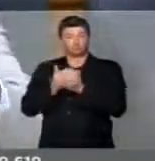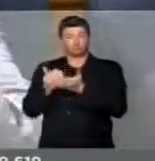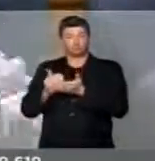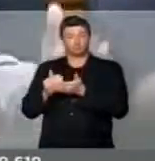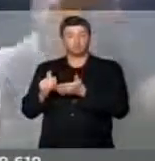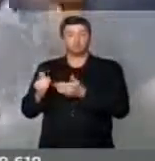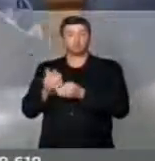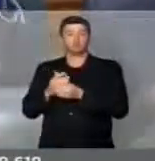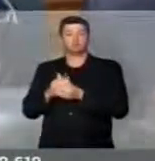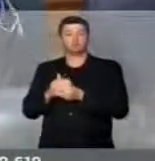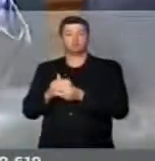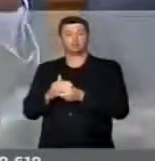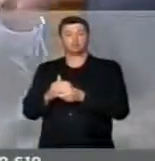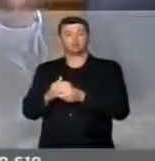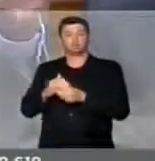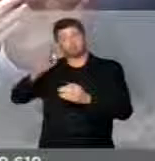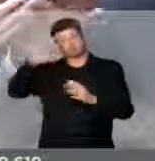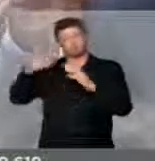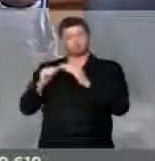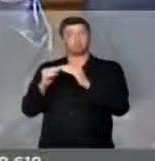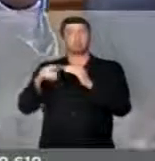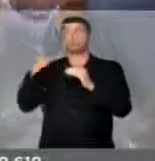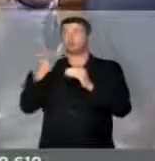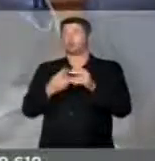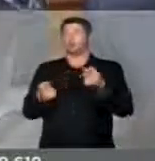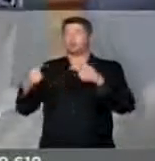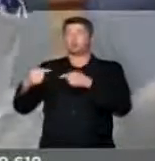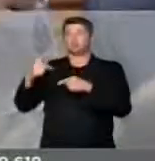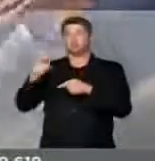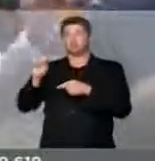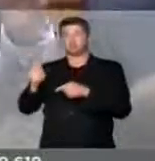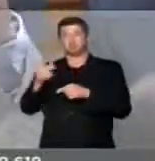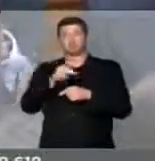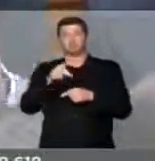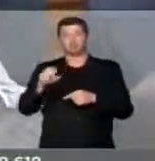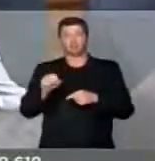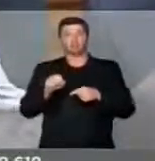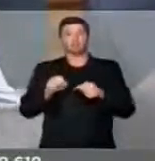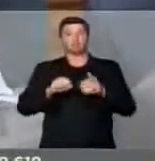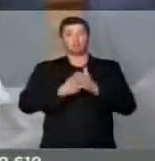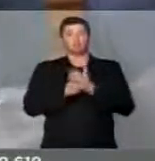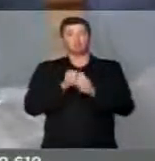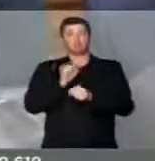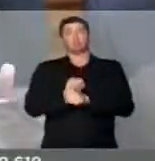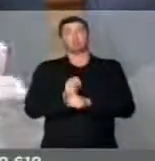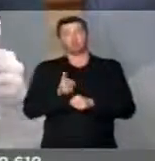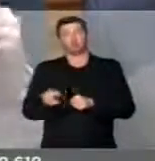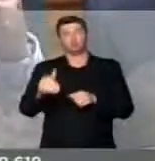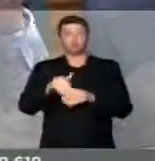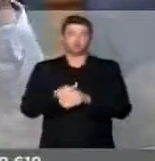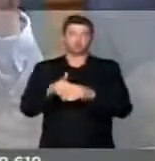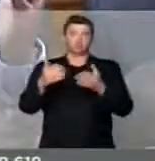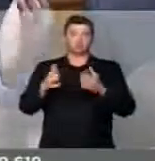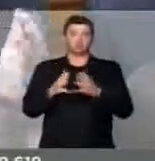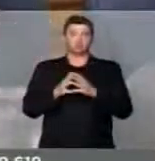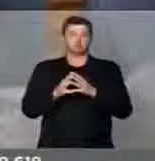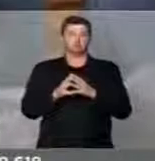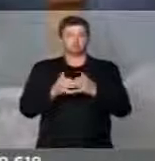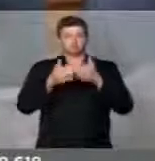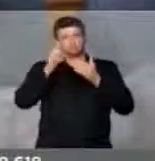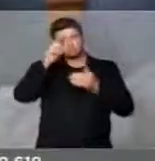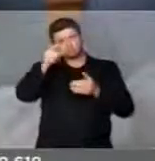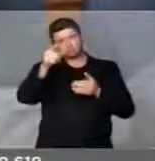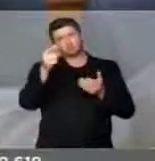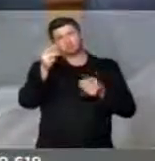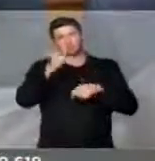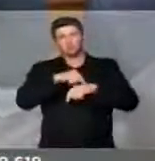um entendimento para que possamos todos da oposição, PSDB, PPS, sair da obstrução. E aí eu peço a Vossa Excelência